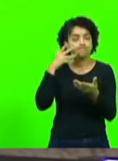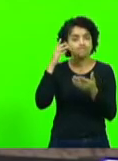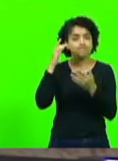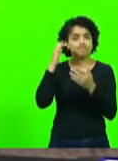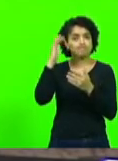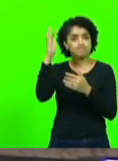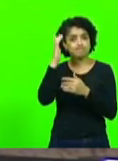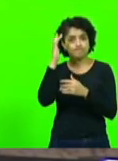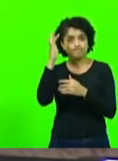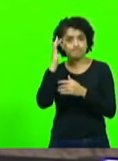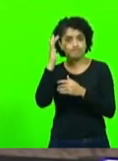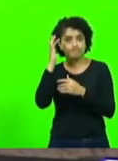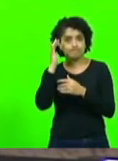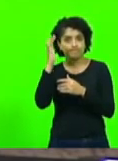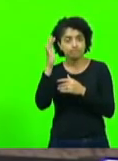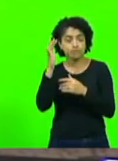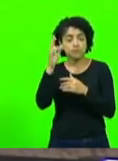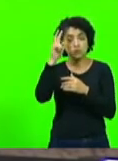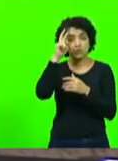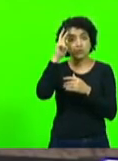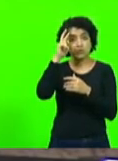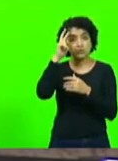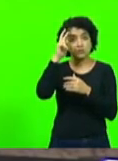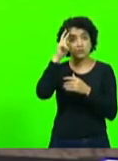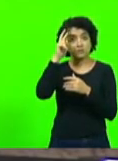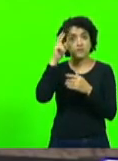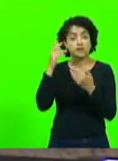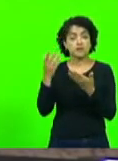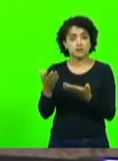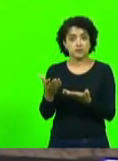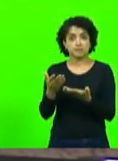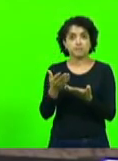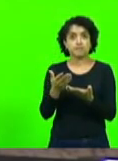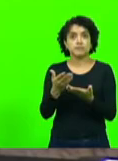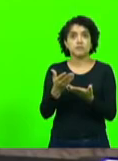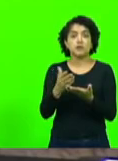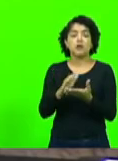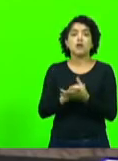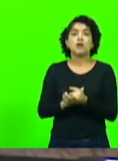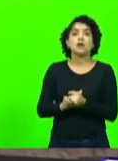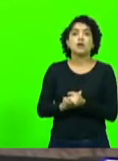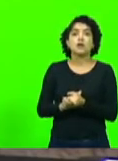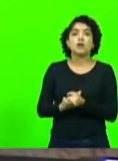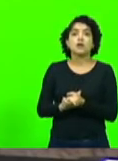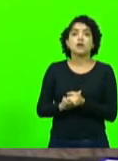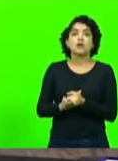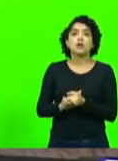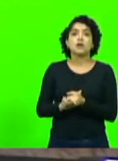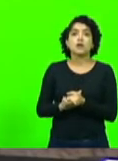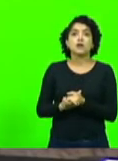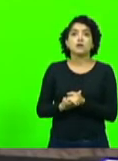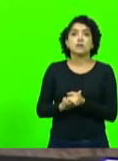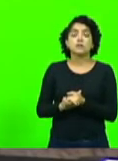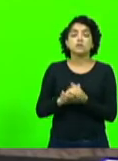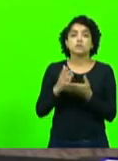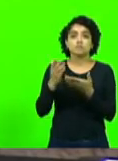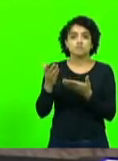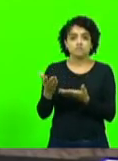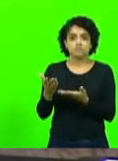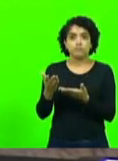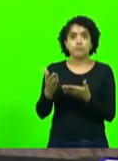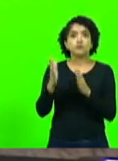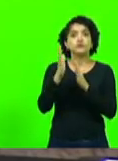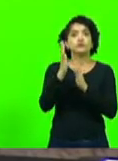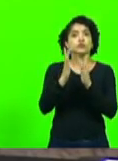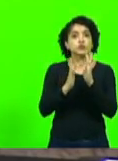manhã de quinta-feira, deputado Sopelsa, com as palavras de nosso Senhor Jesus,